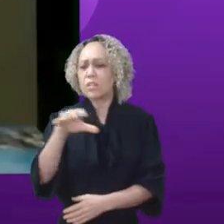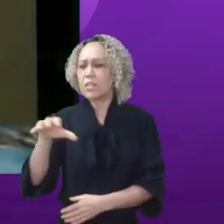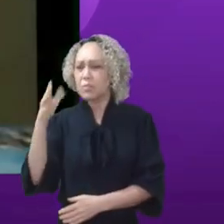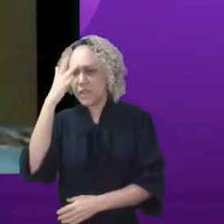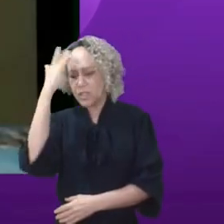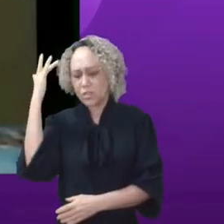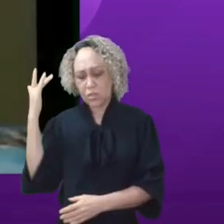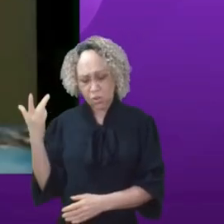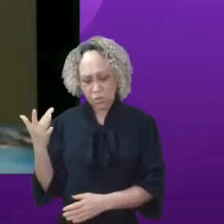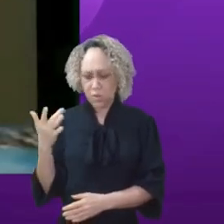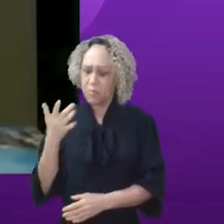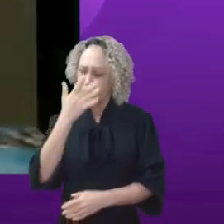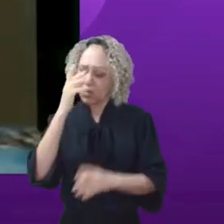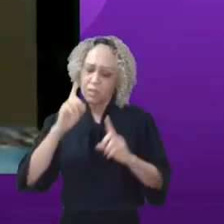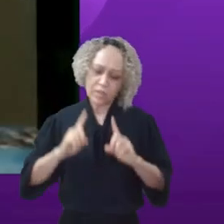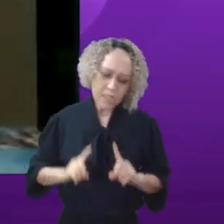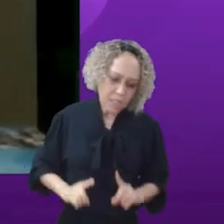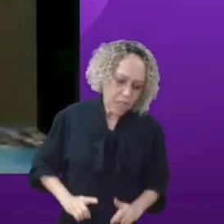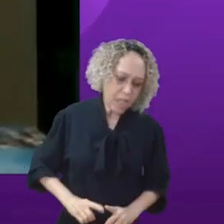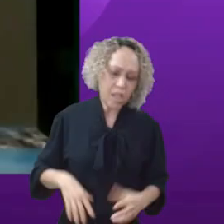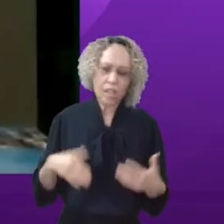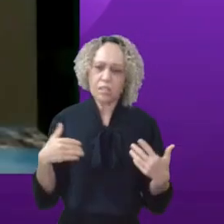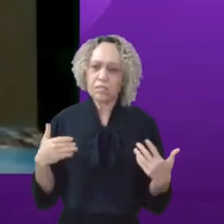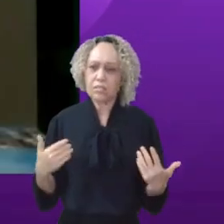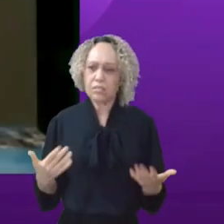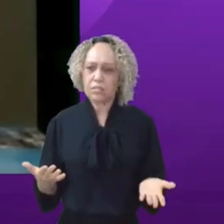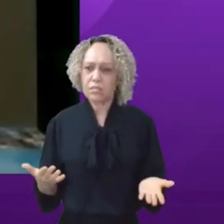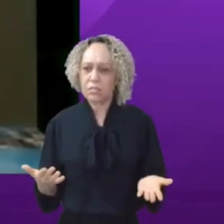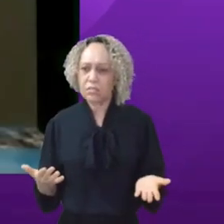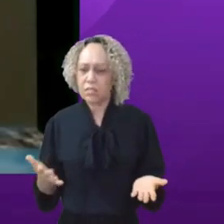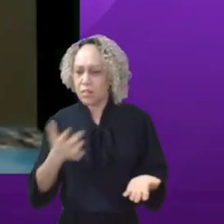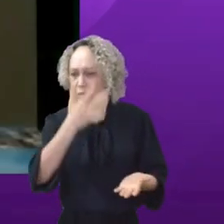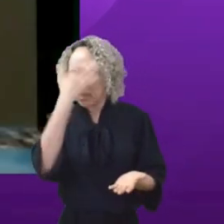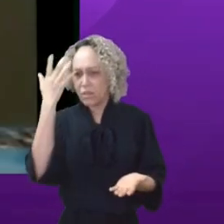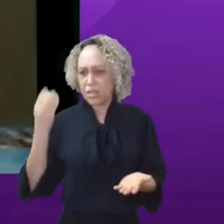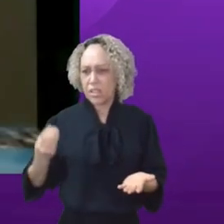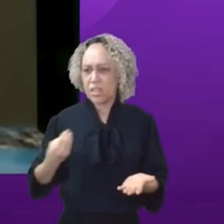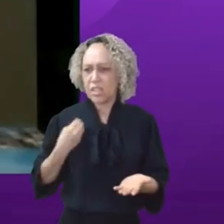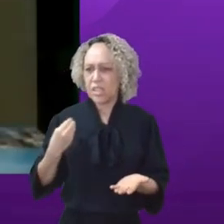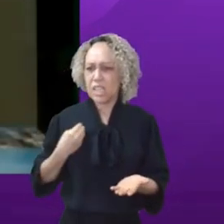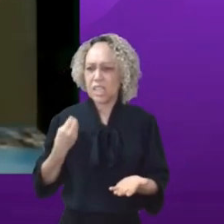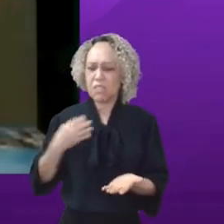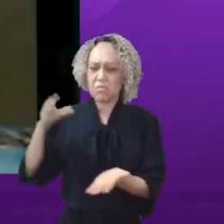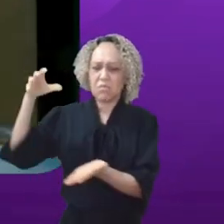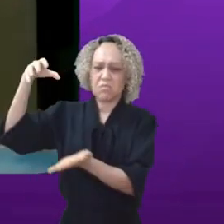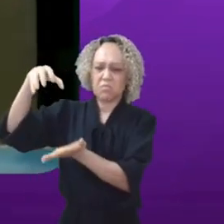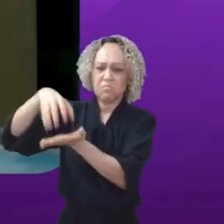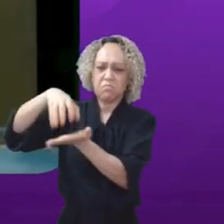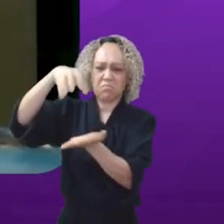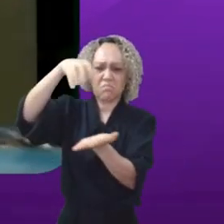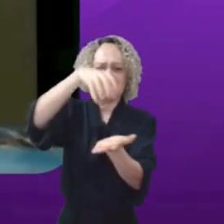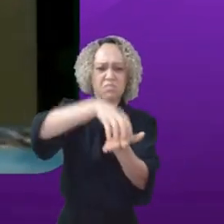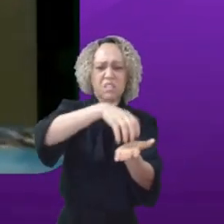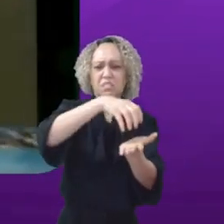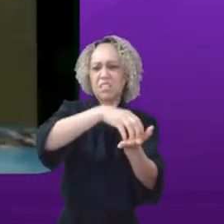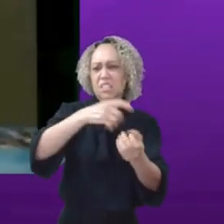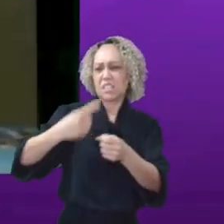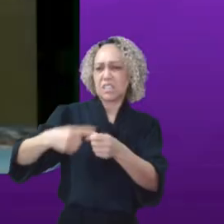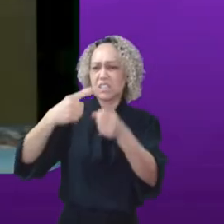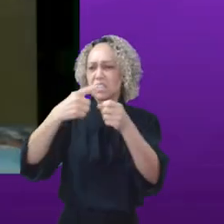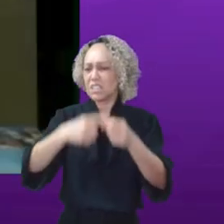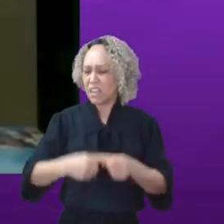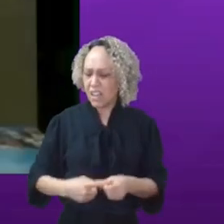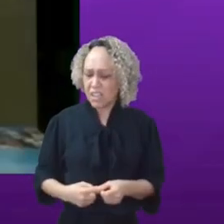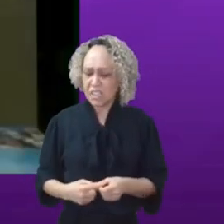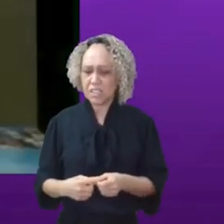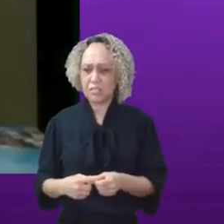com deficiência, sejam pessoas que vivem em centros grandes, né, metrópoles, sejam